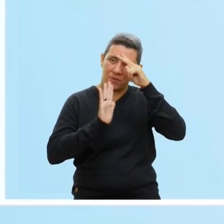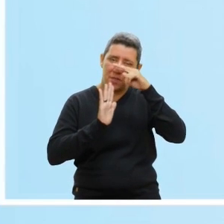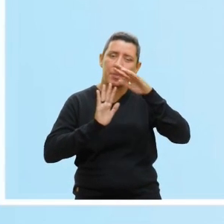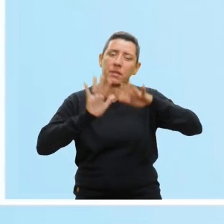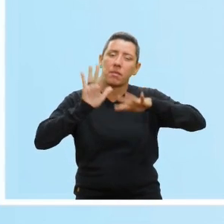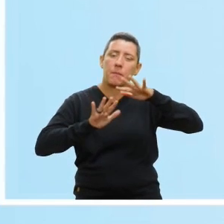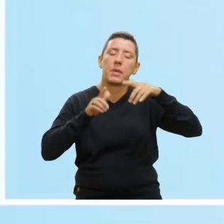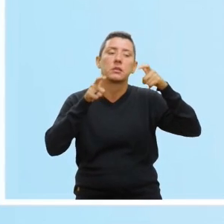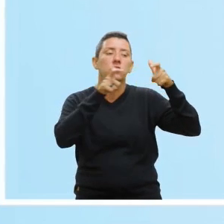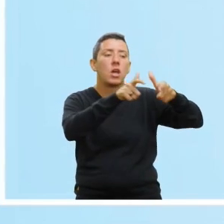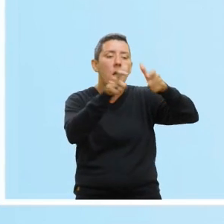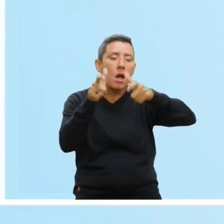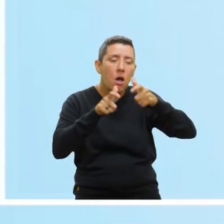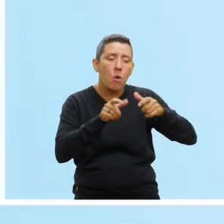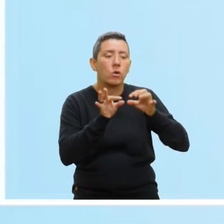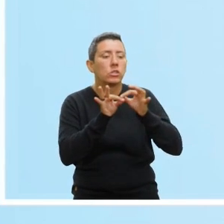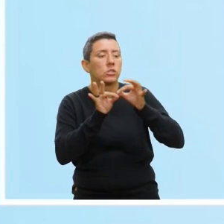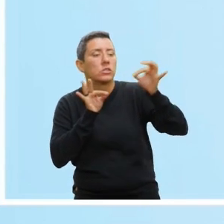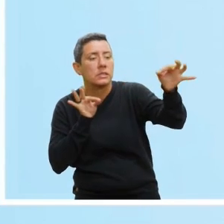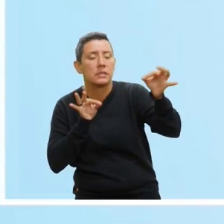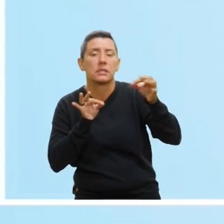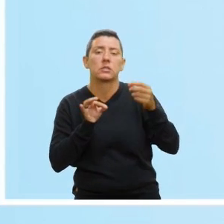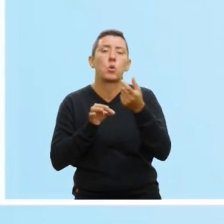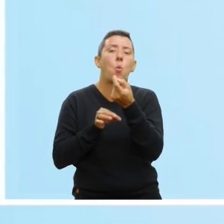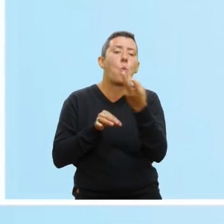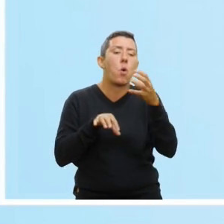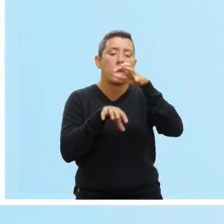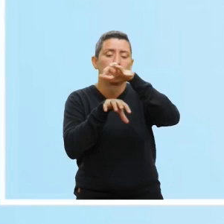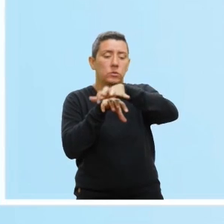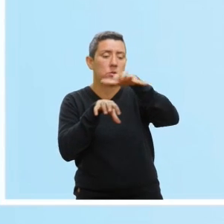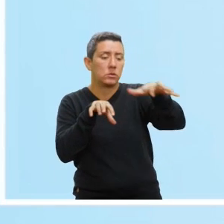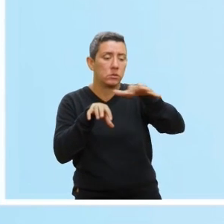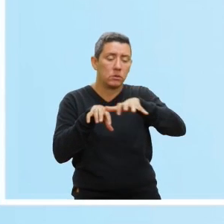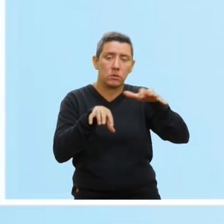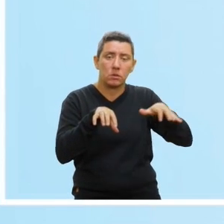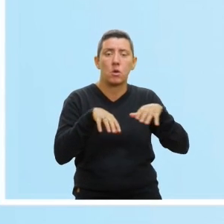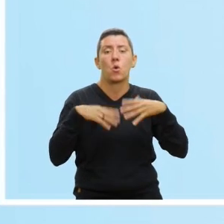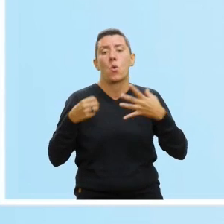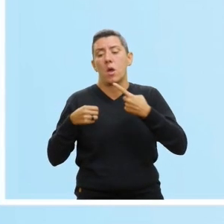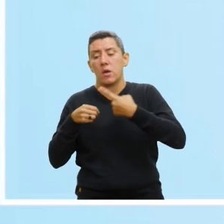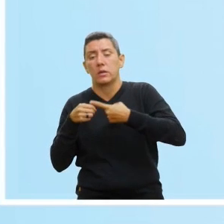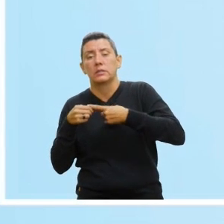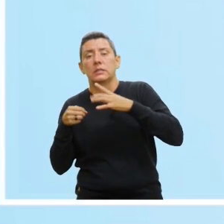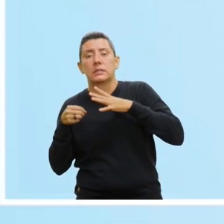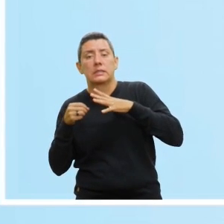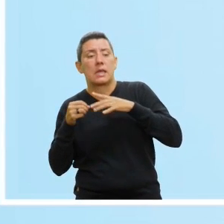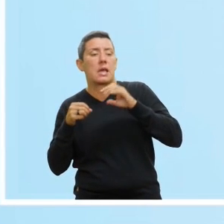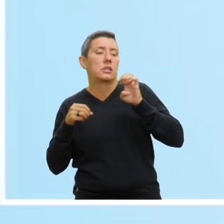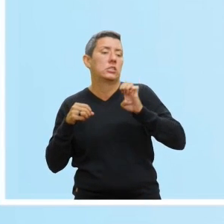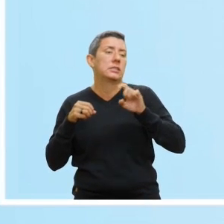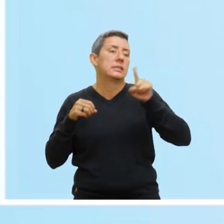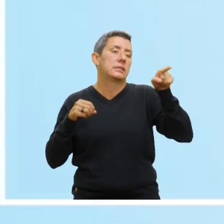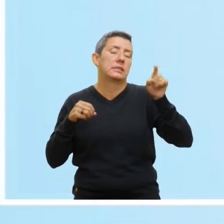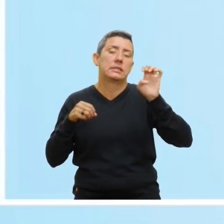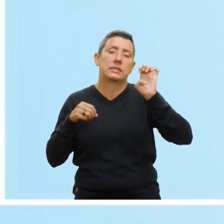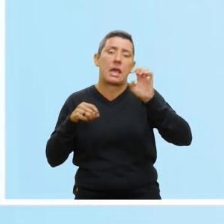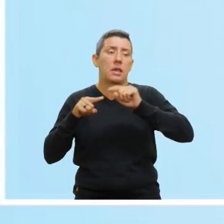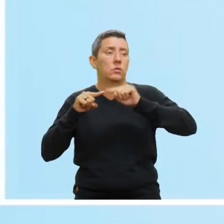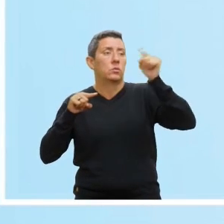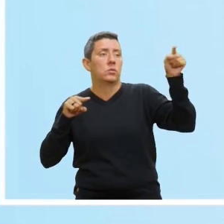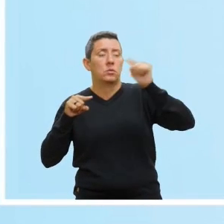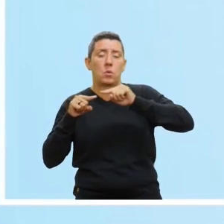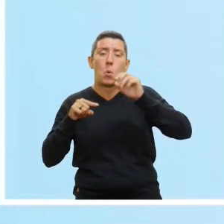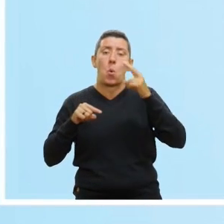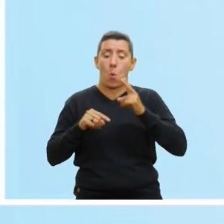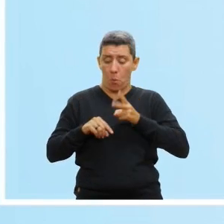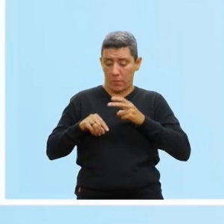com quantidade de sites, de qual cidade para qual cidade você está fazendo a transmissão de dados, ou dentro de uma própria cidade,